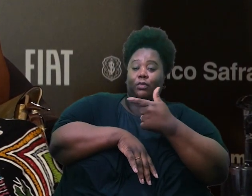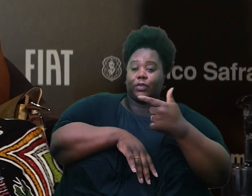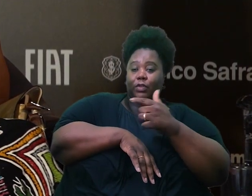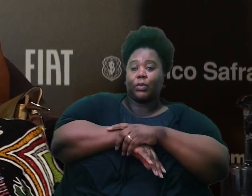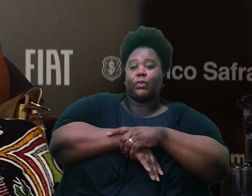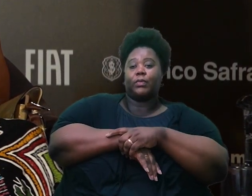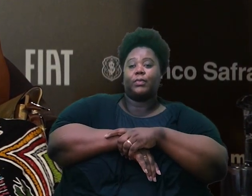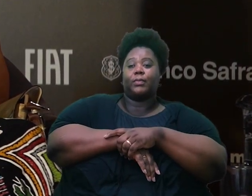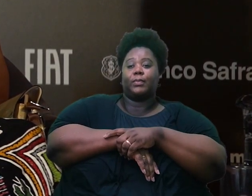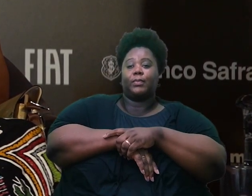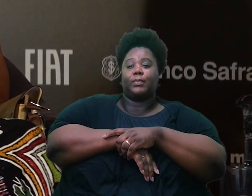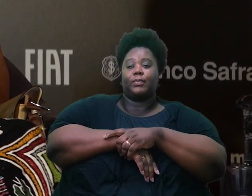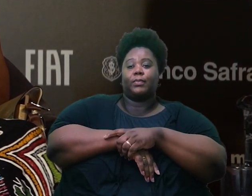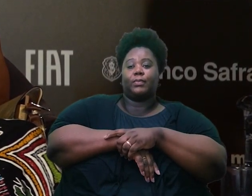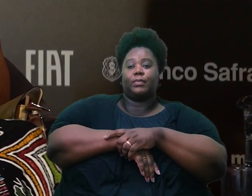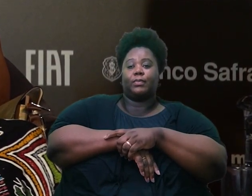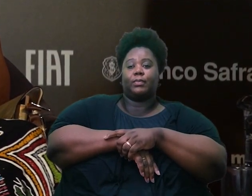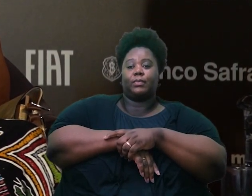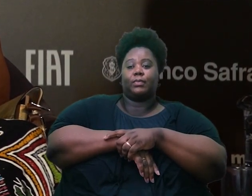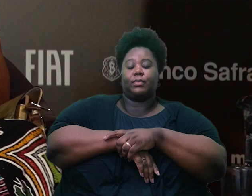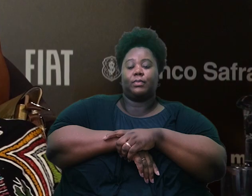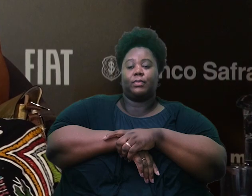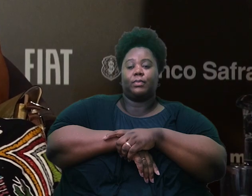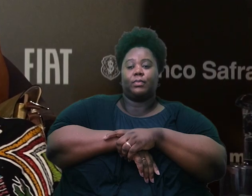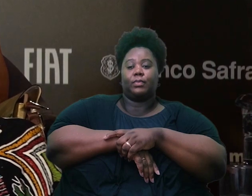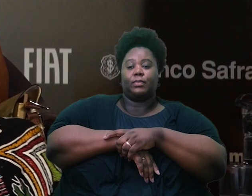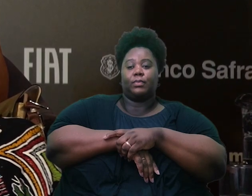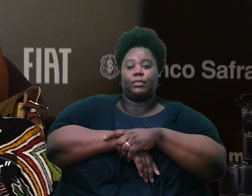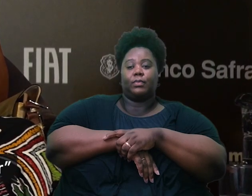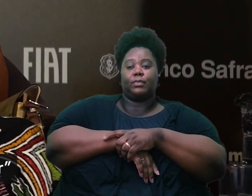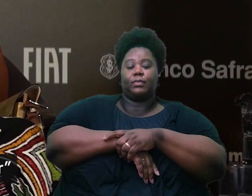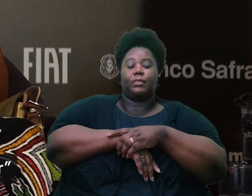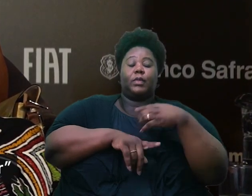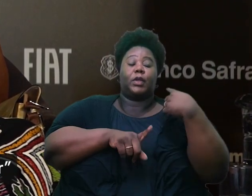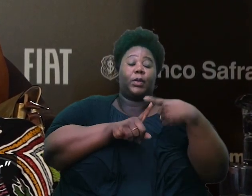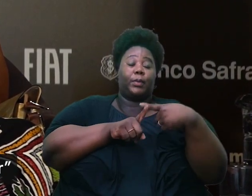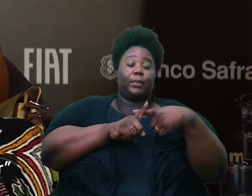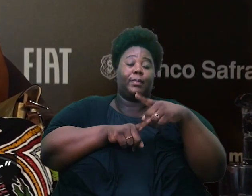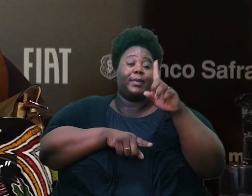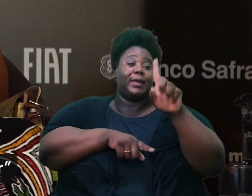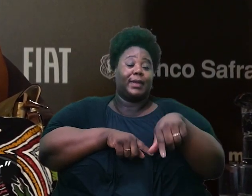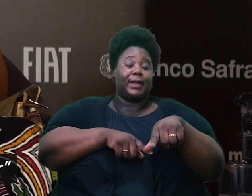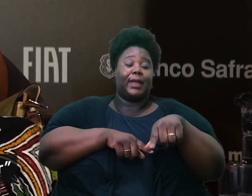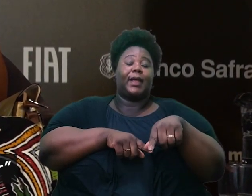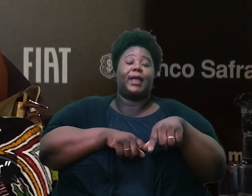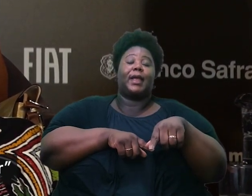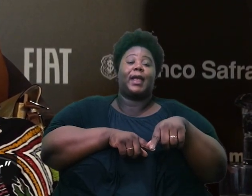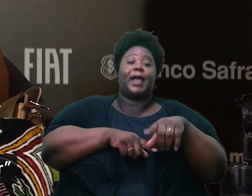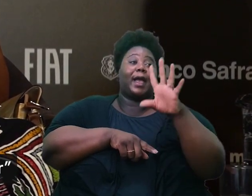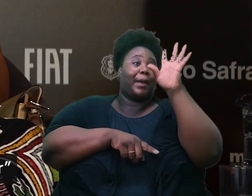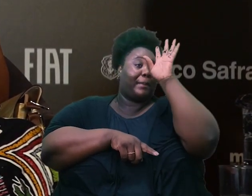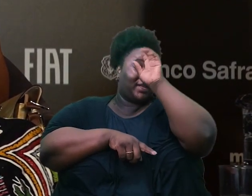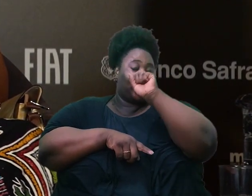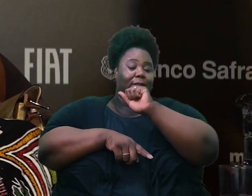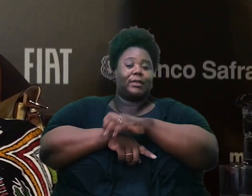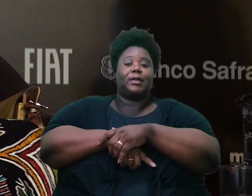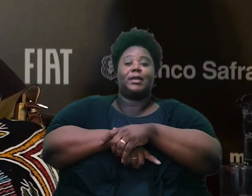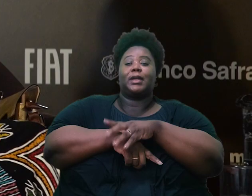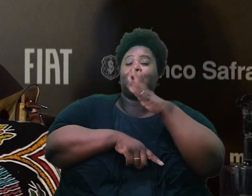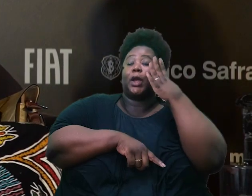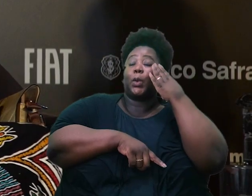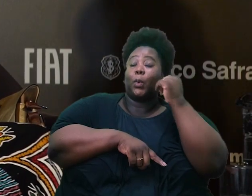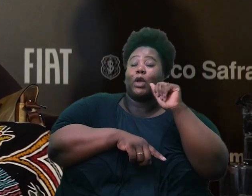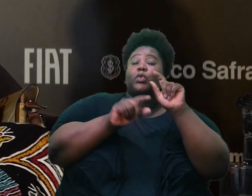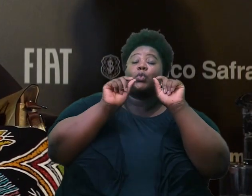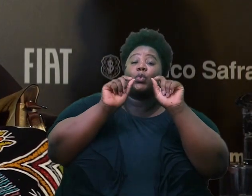prêmio Milu Vilela do Itaú Cultural, porque foi na categoria Aprender. E eu acho que